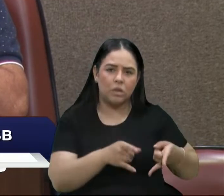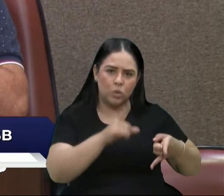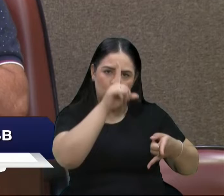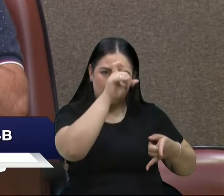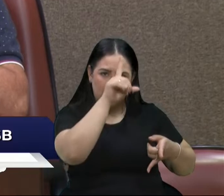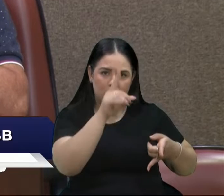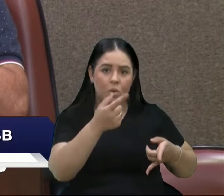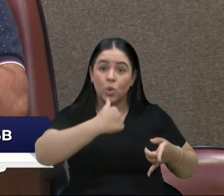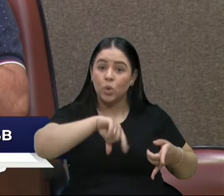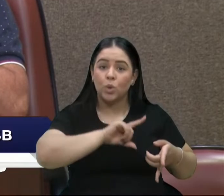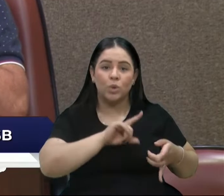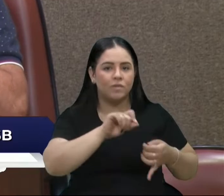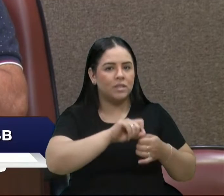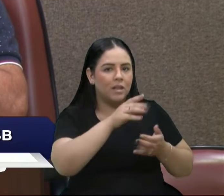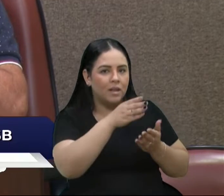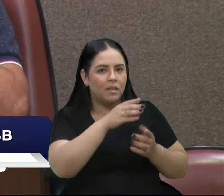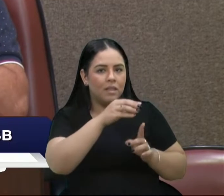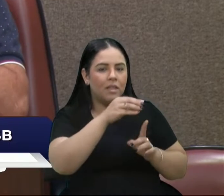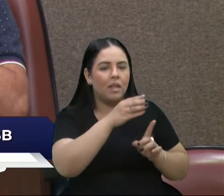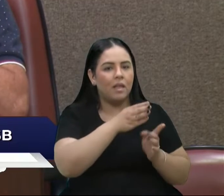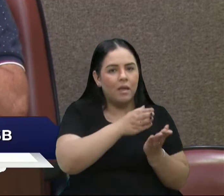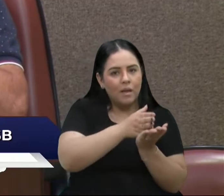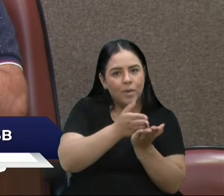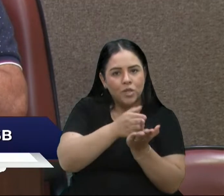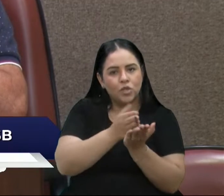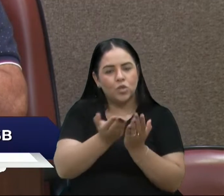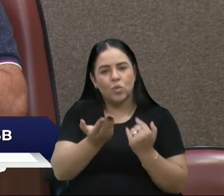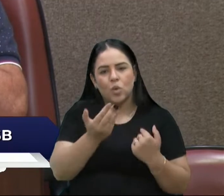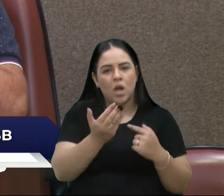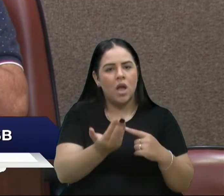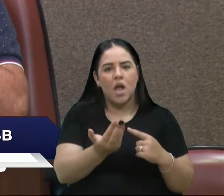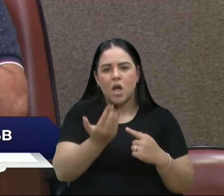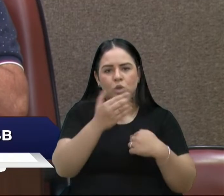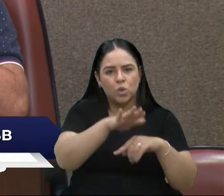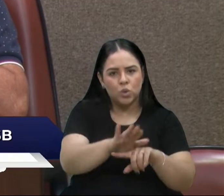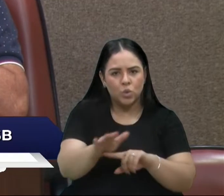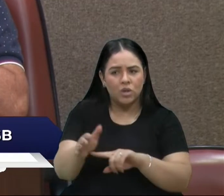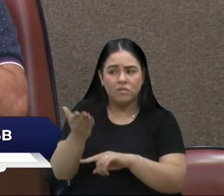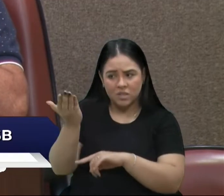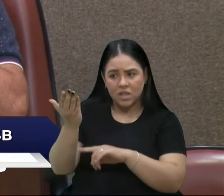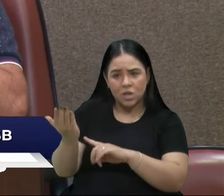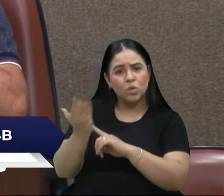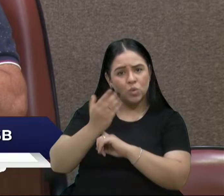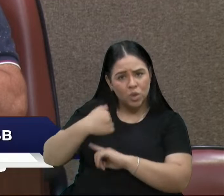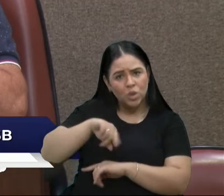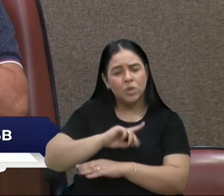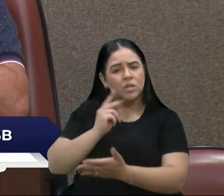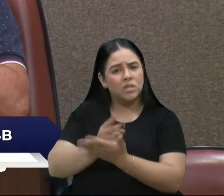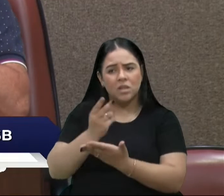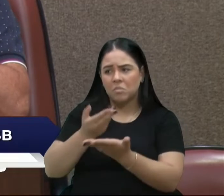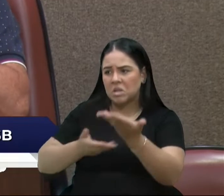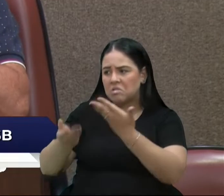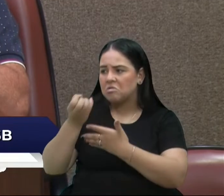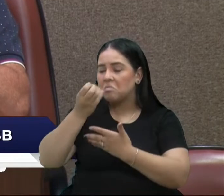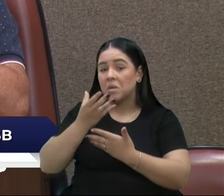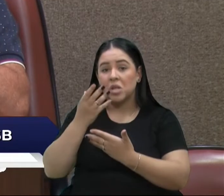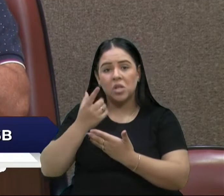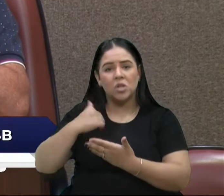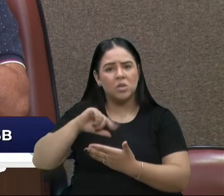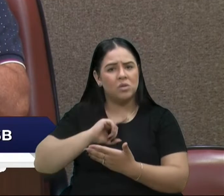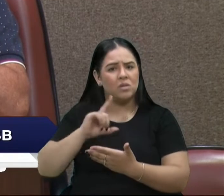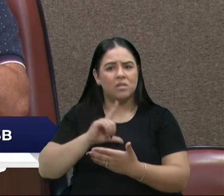gente intermedia e o Dino nos atende super bem, a senhora nos atende super bem. Os hospitais, nós temos um exemplo para o mundo dos hospitais de